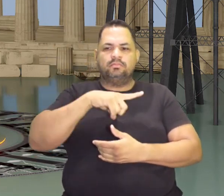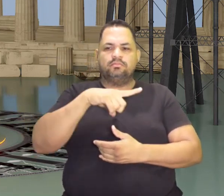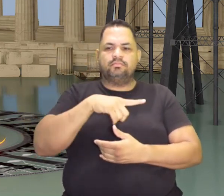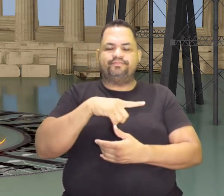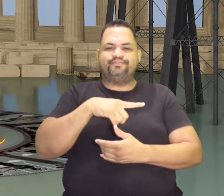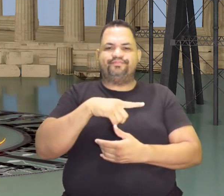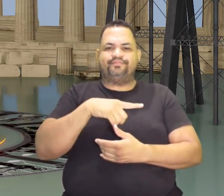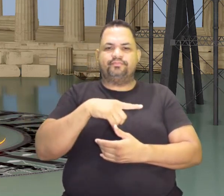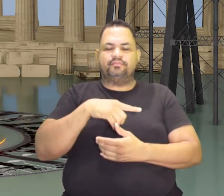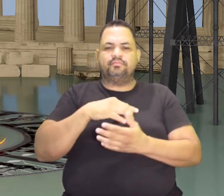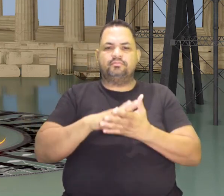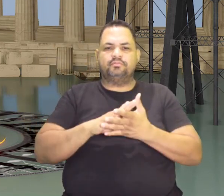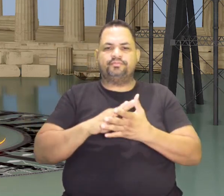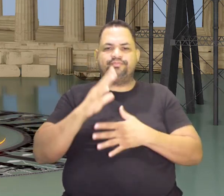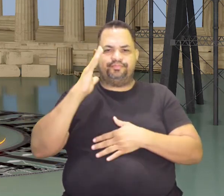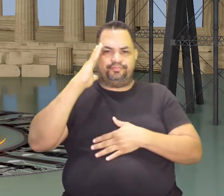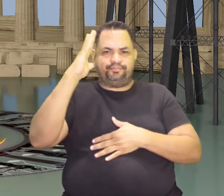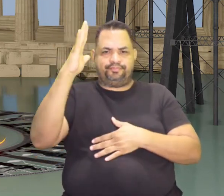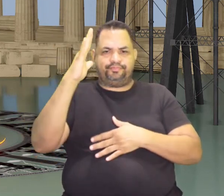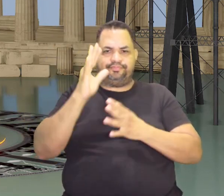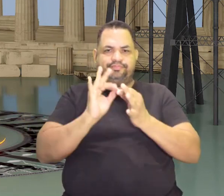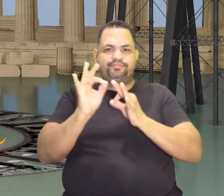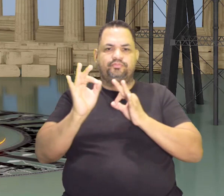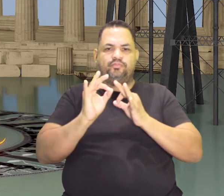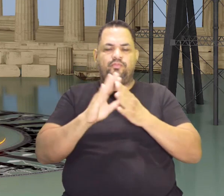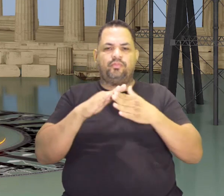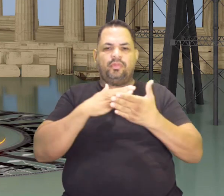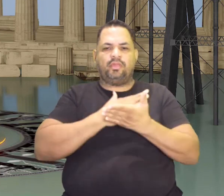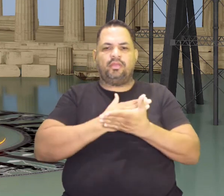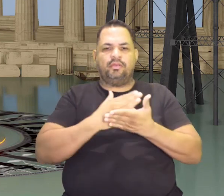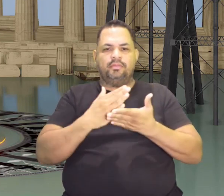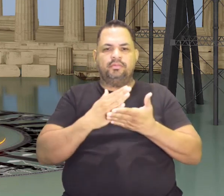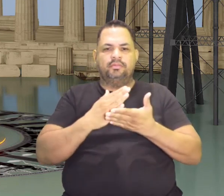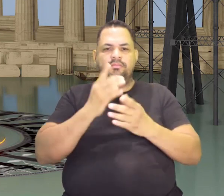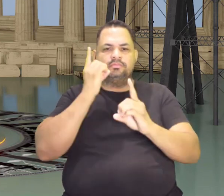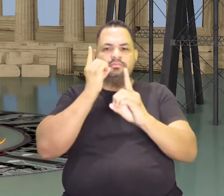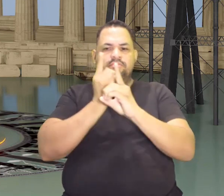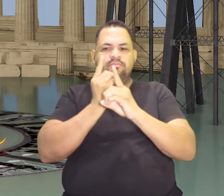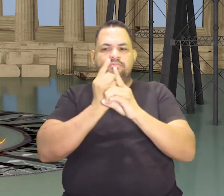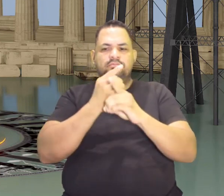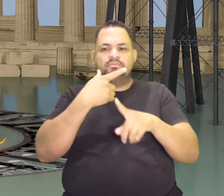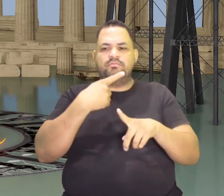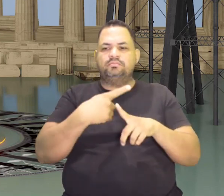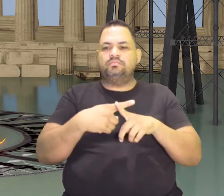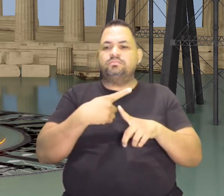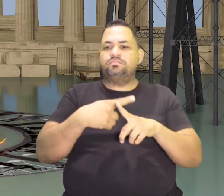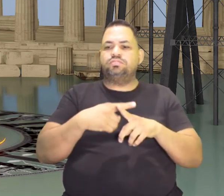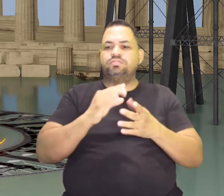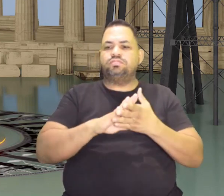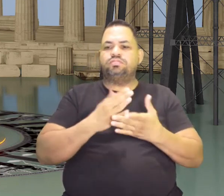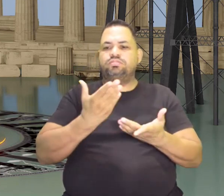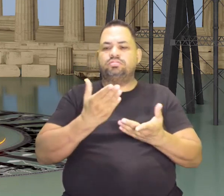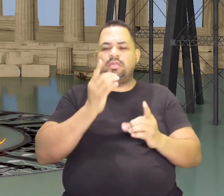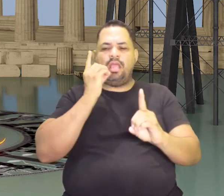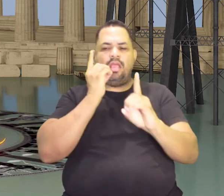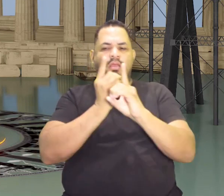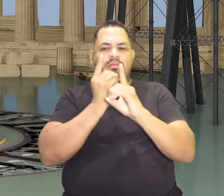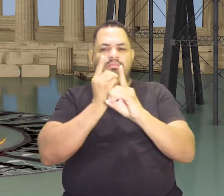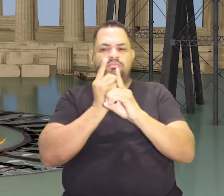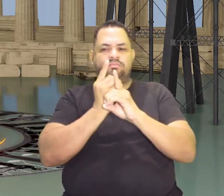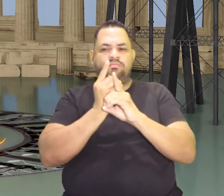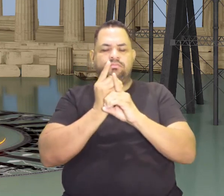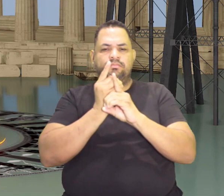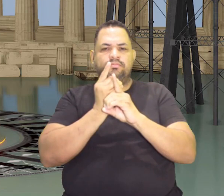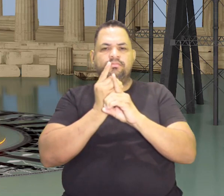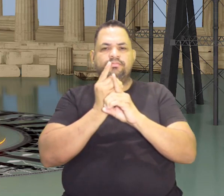sonhos. E os sonhos, eles serão realizados a partir do momento que eu encontrar os meios para alcançá-los. Então, né, nessa